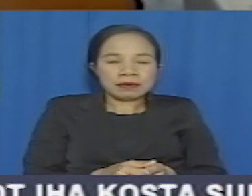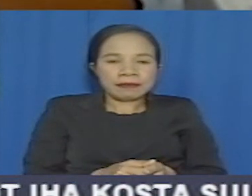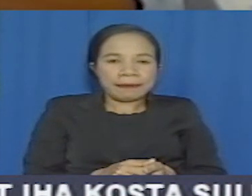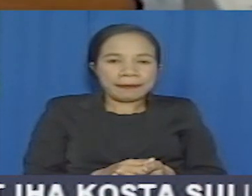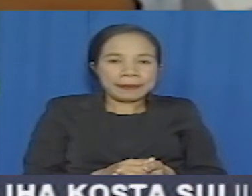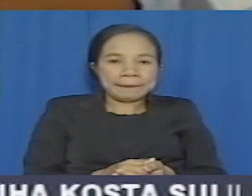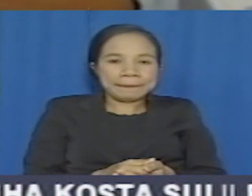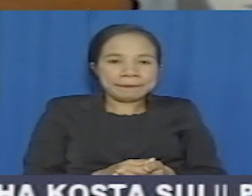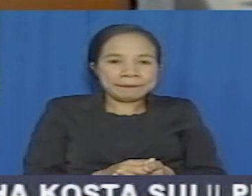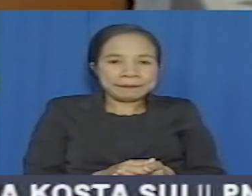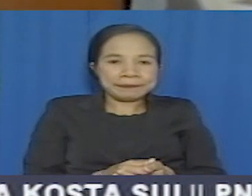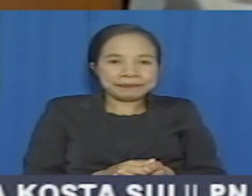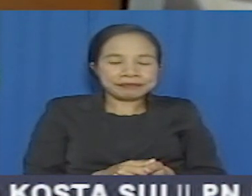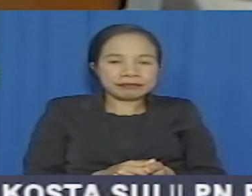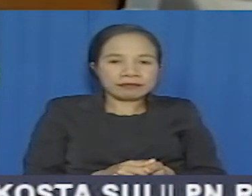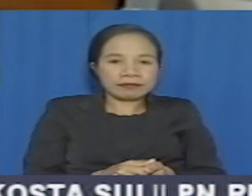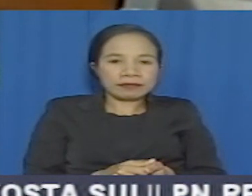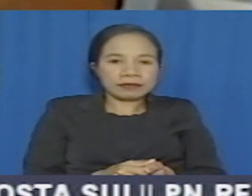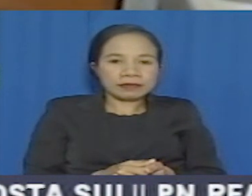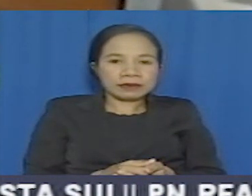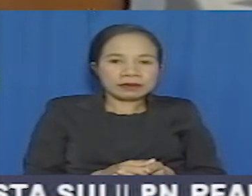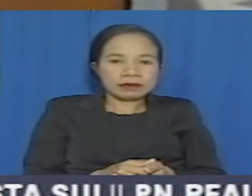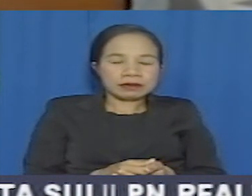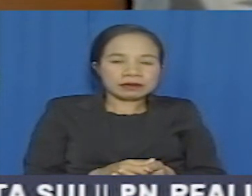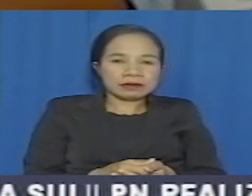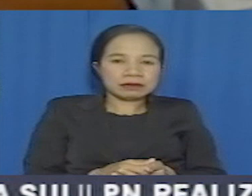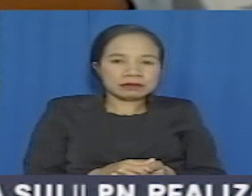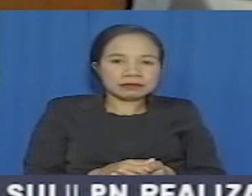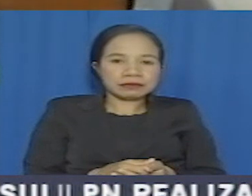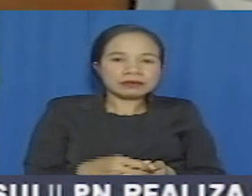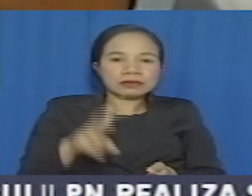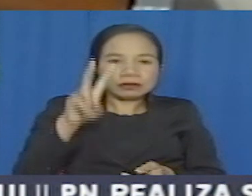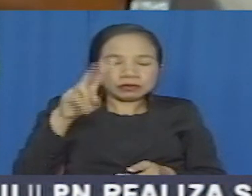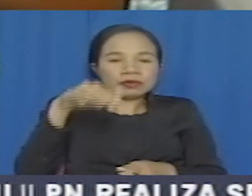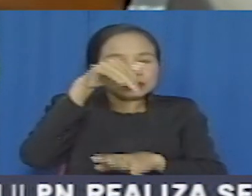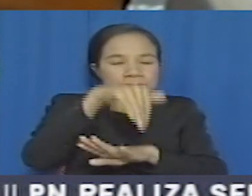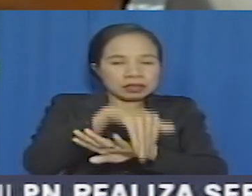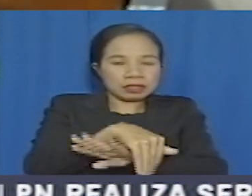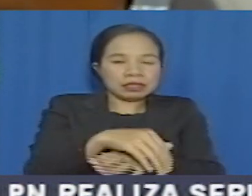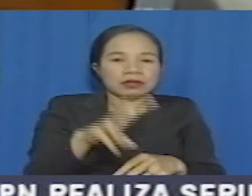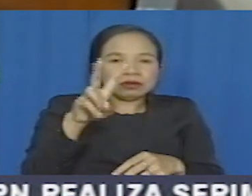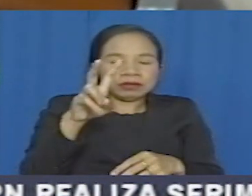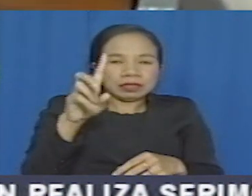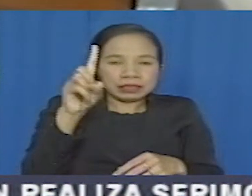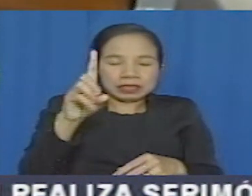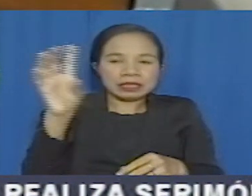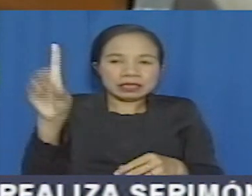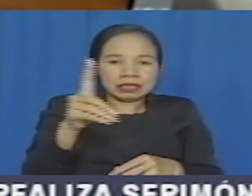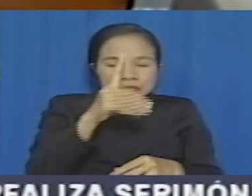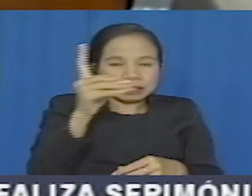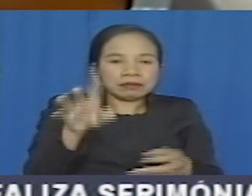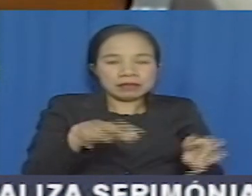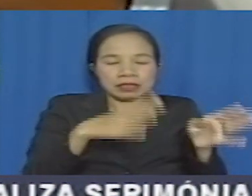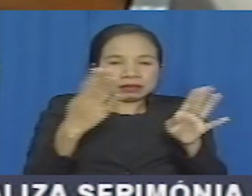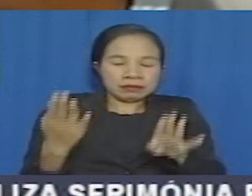dader, nomos rua ia kalang, ida vali oin dader sang, mat isko